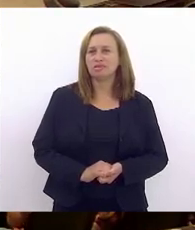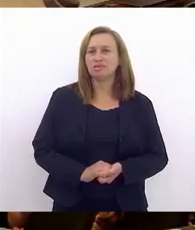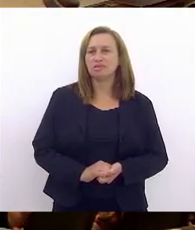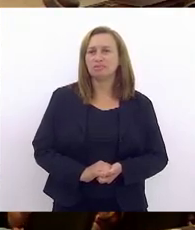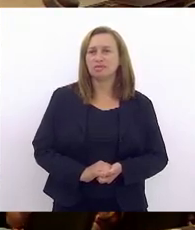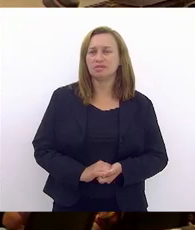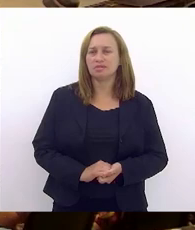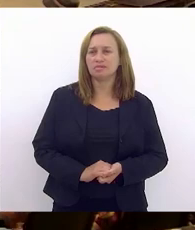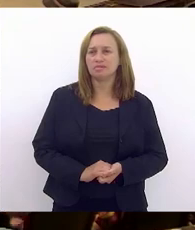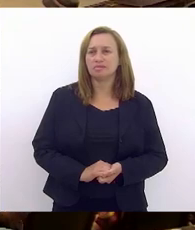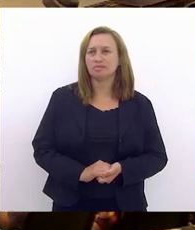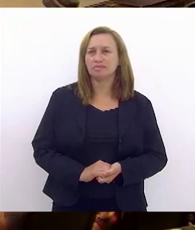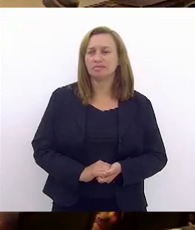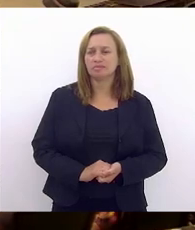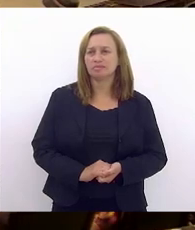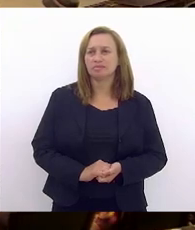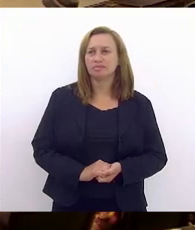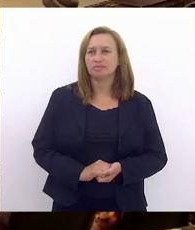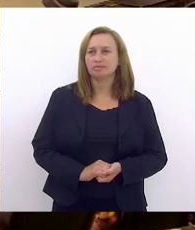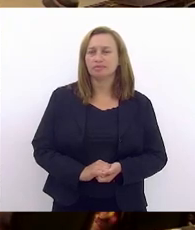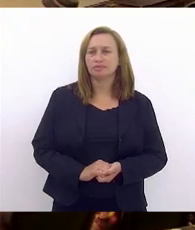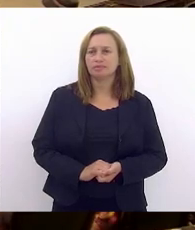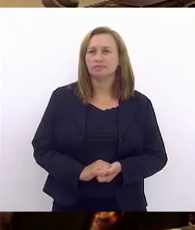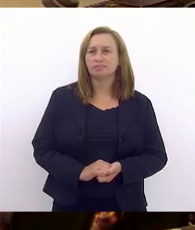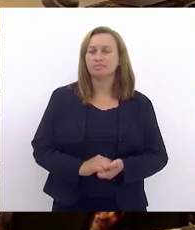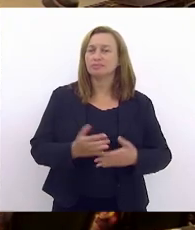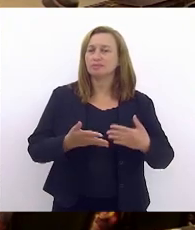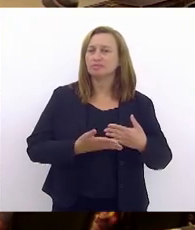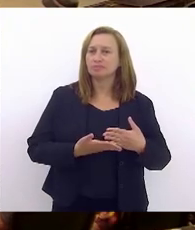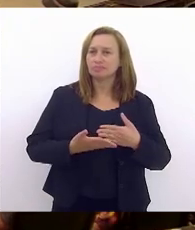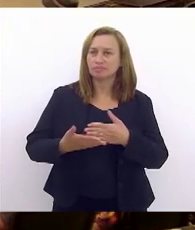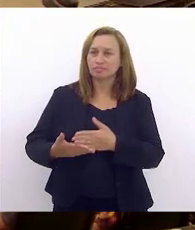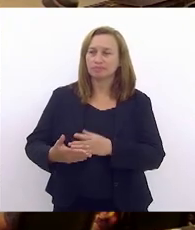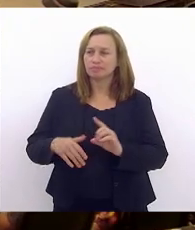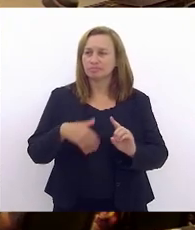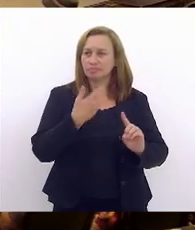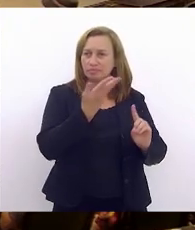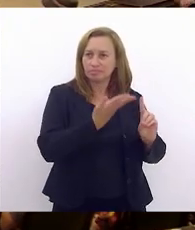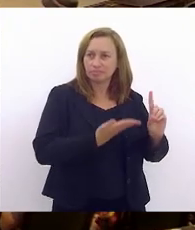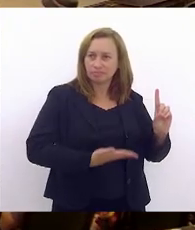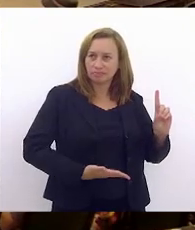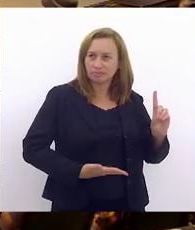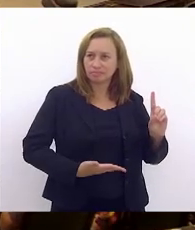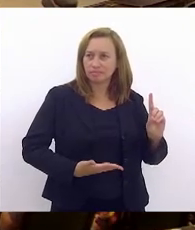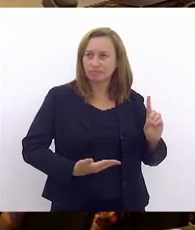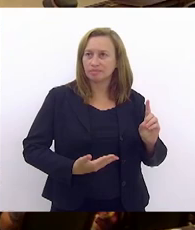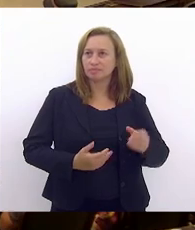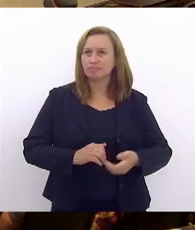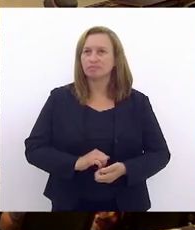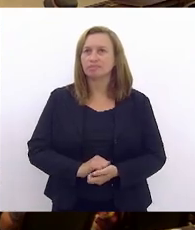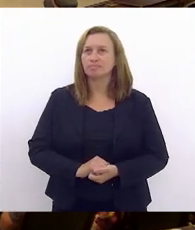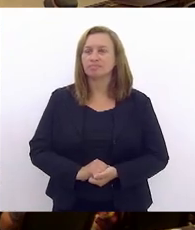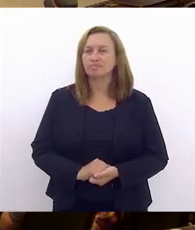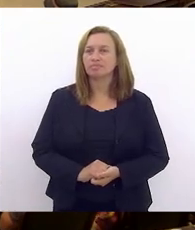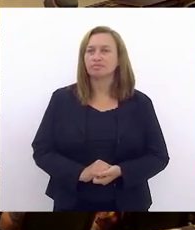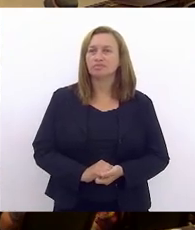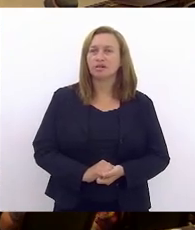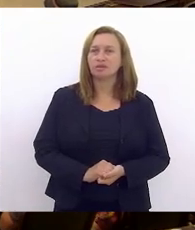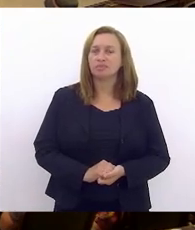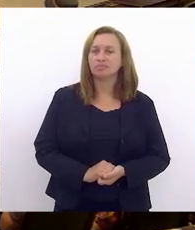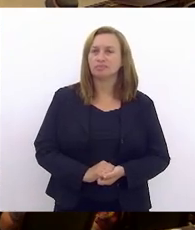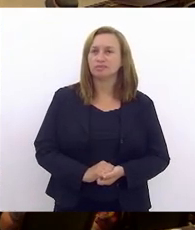Gostaria de que o cerimonial conduzisse o homenageado à tribuna de honra